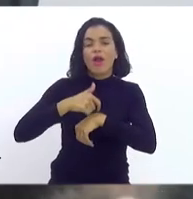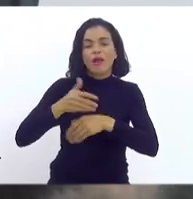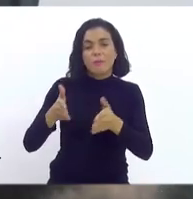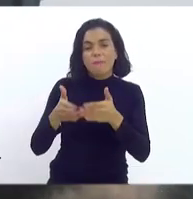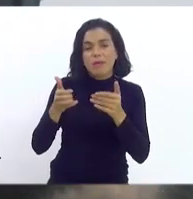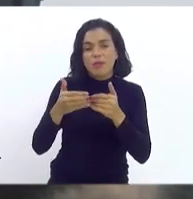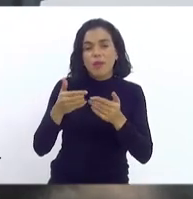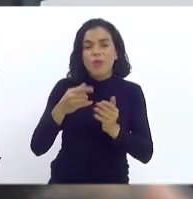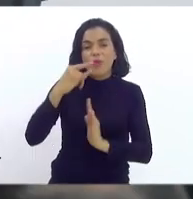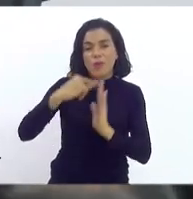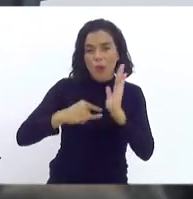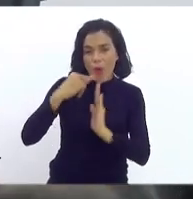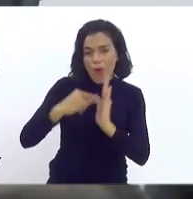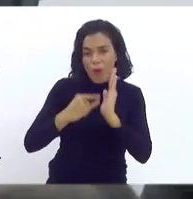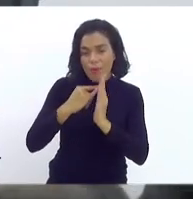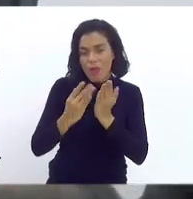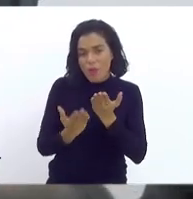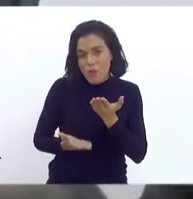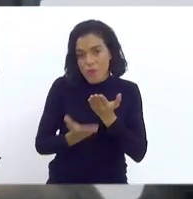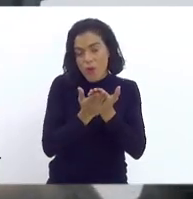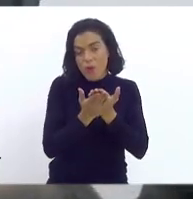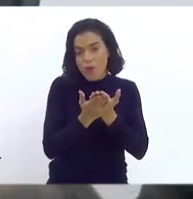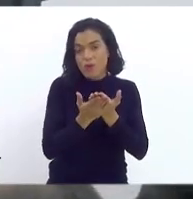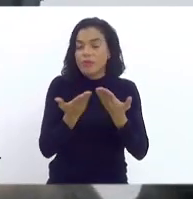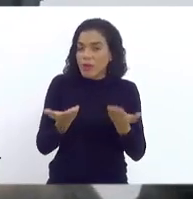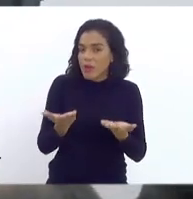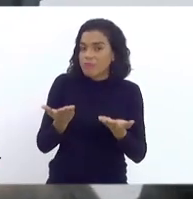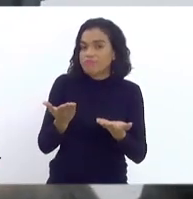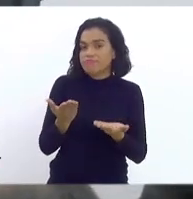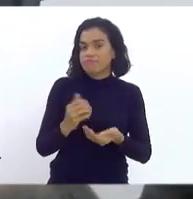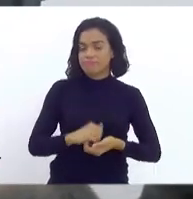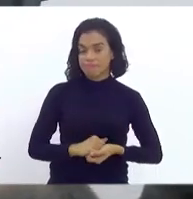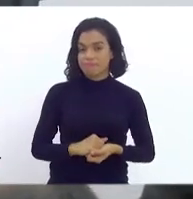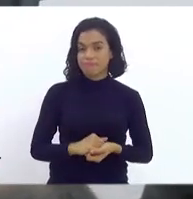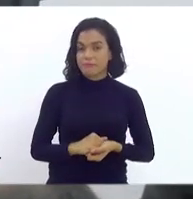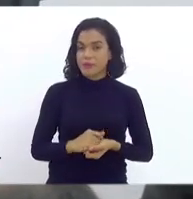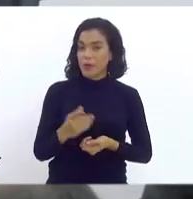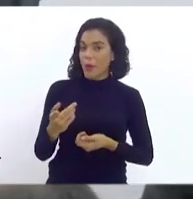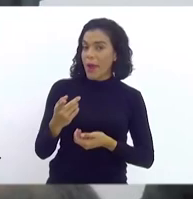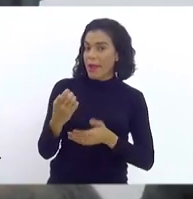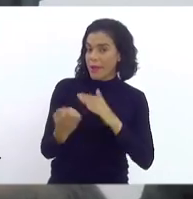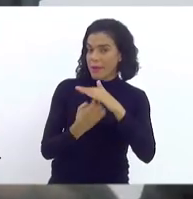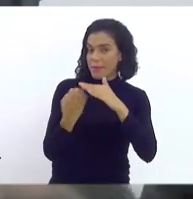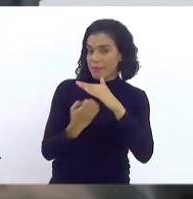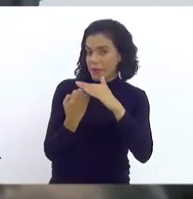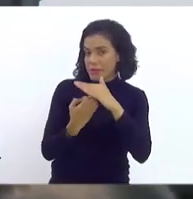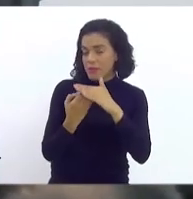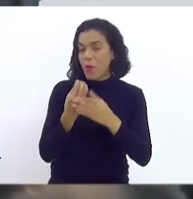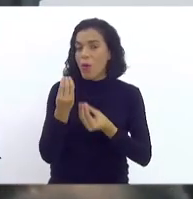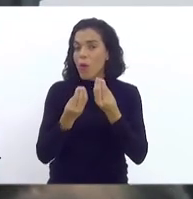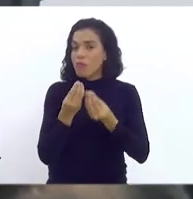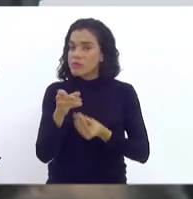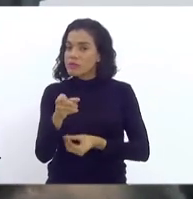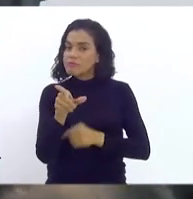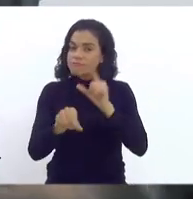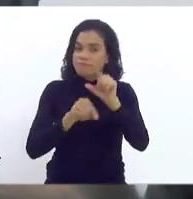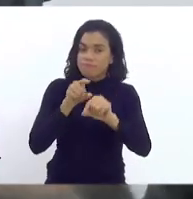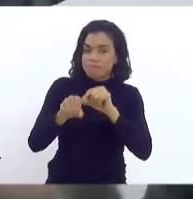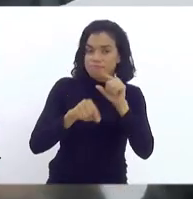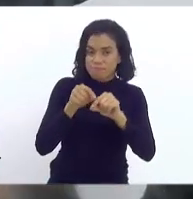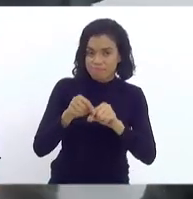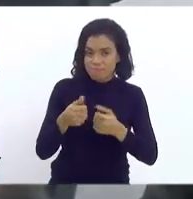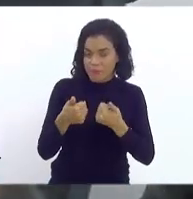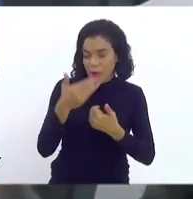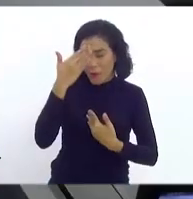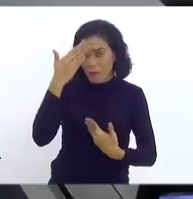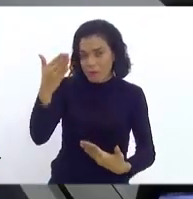de documentos. Então, que Vossa Excelência conduza, então, em nome da empresa, como achar por bem, a gente está ouvindo.